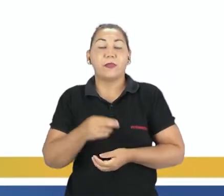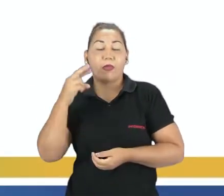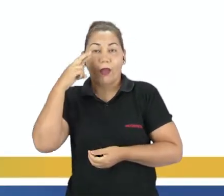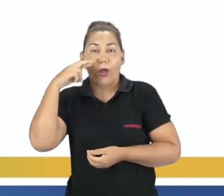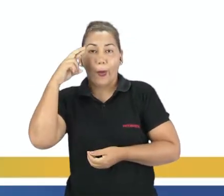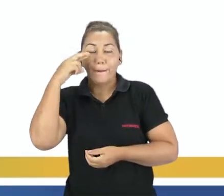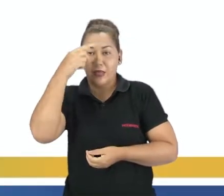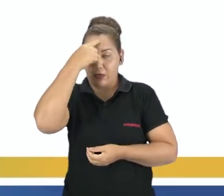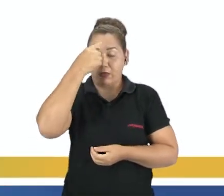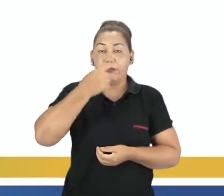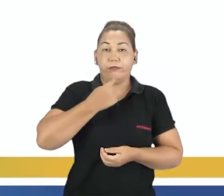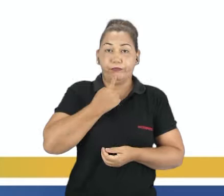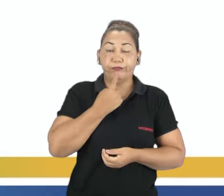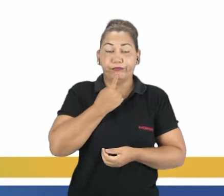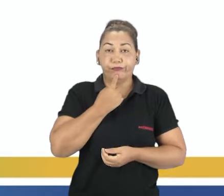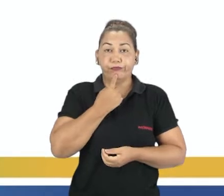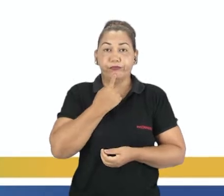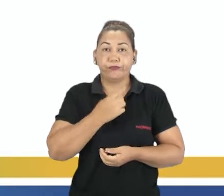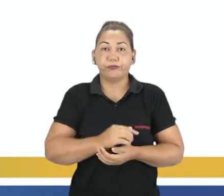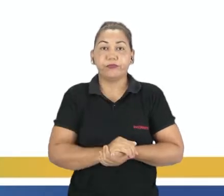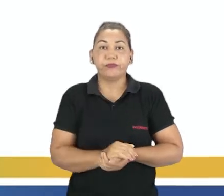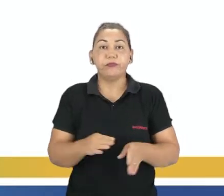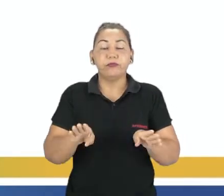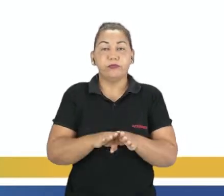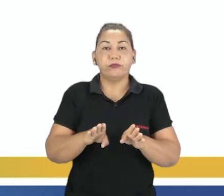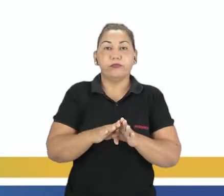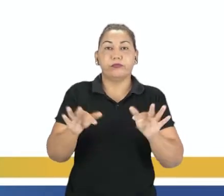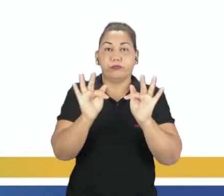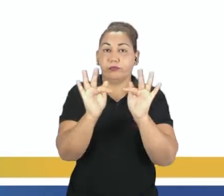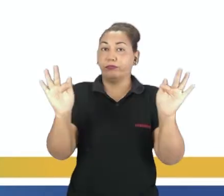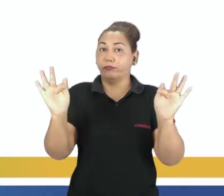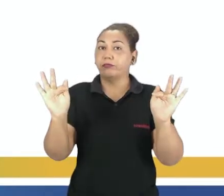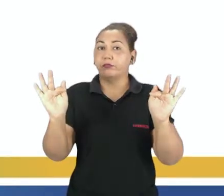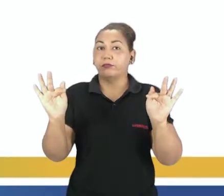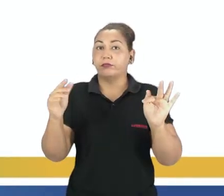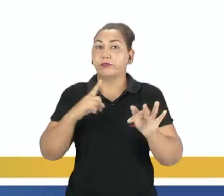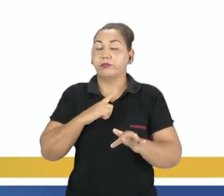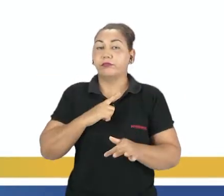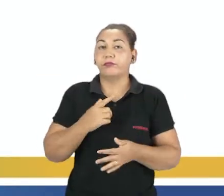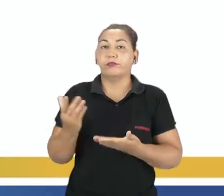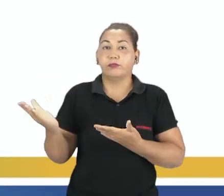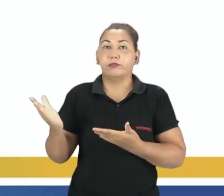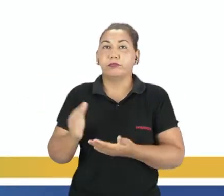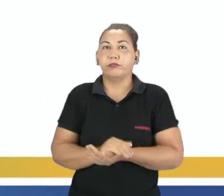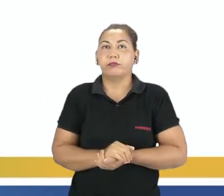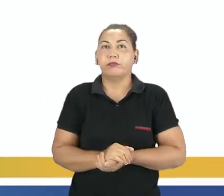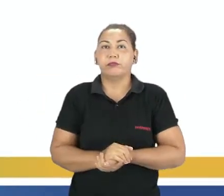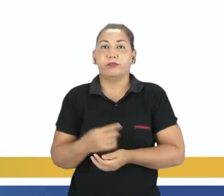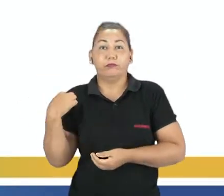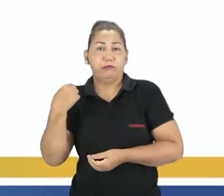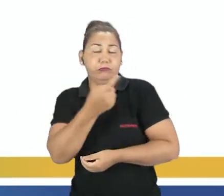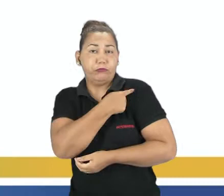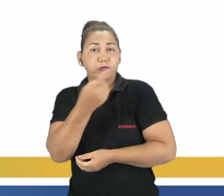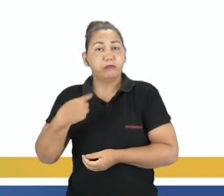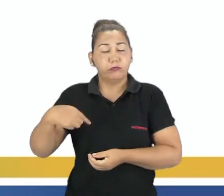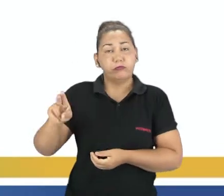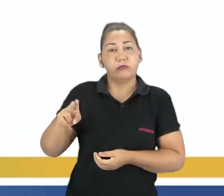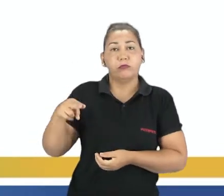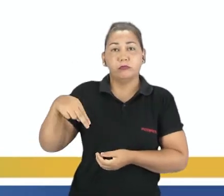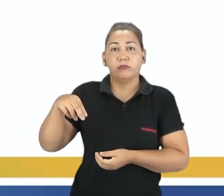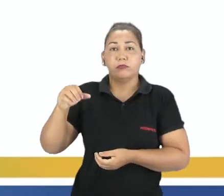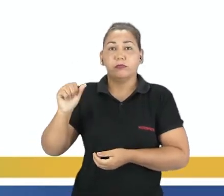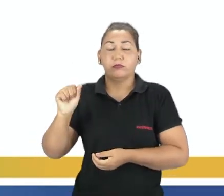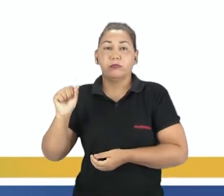Observe a imagem. Vamos observar também a frase que está presente. Nós vai? Nós vai? Como